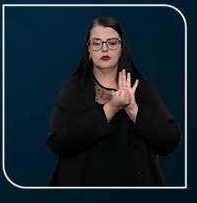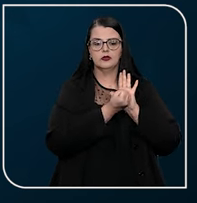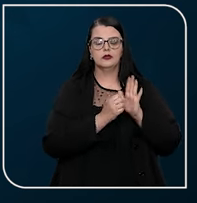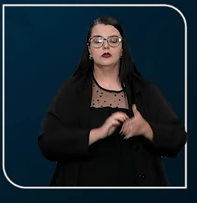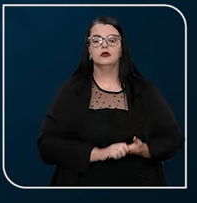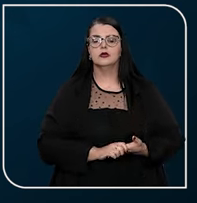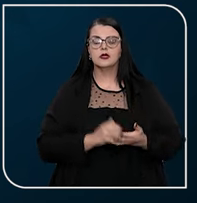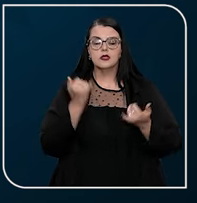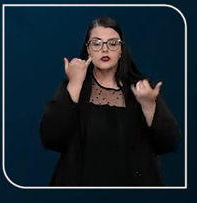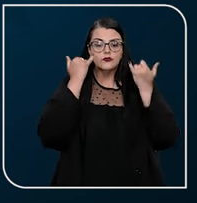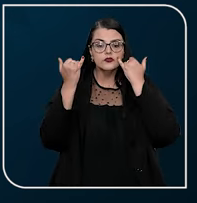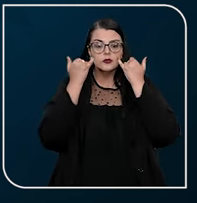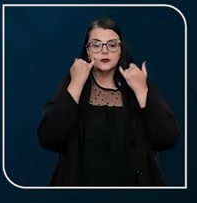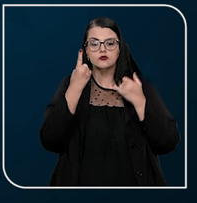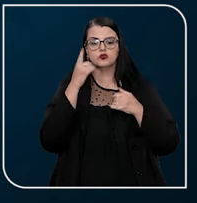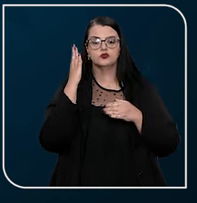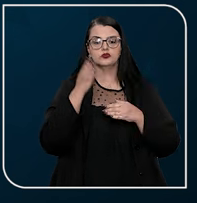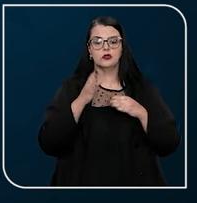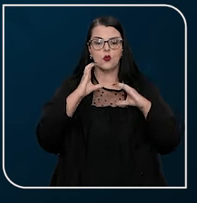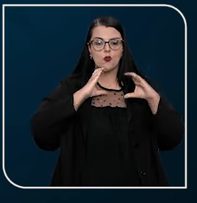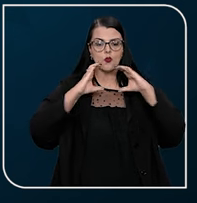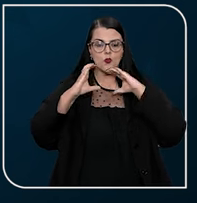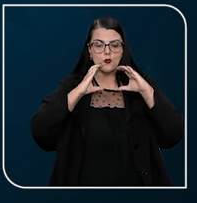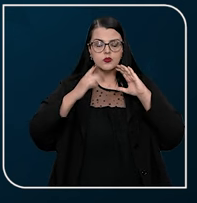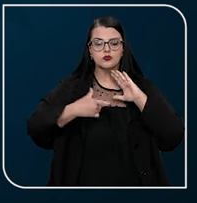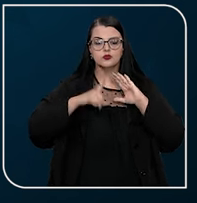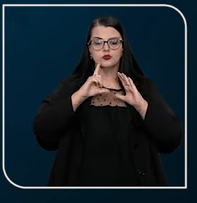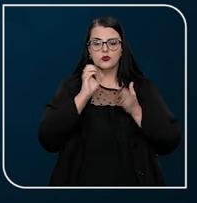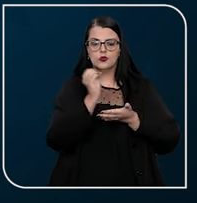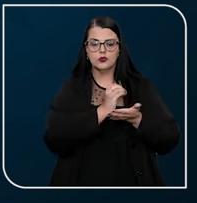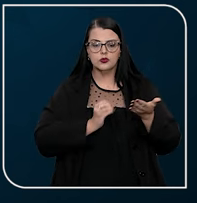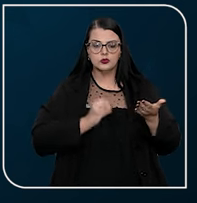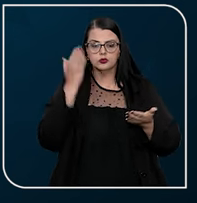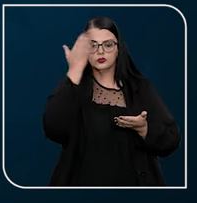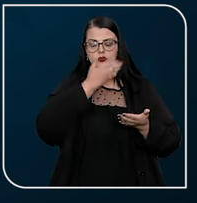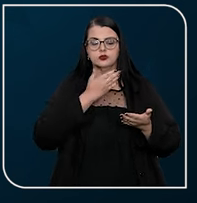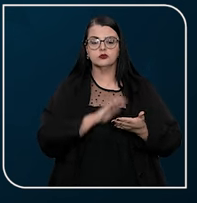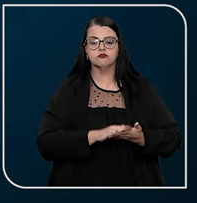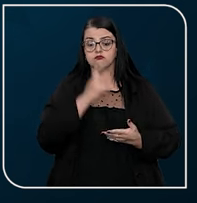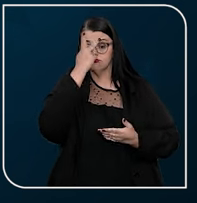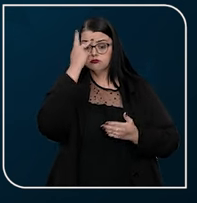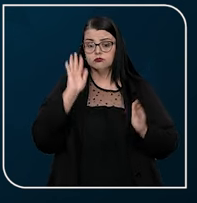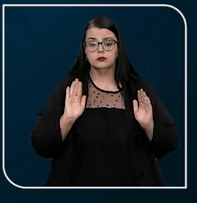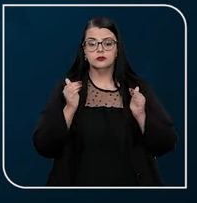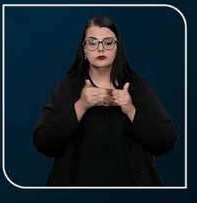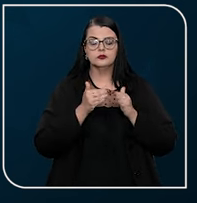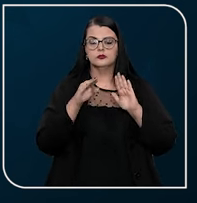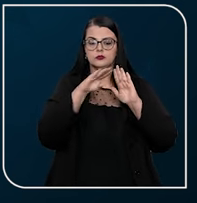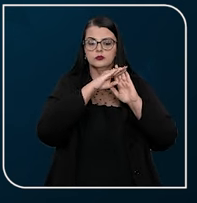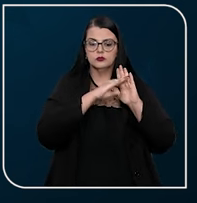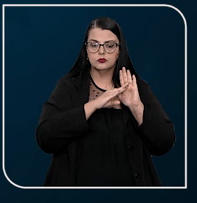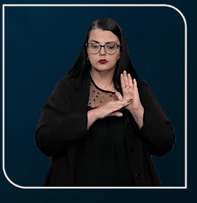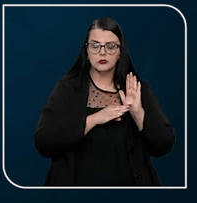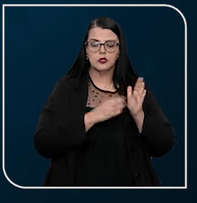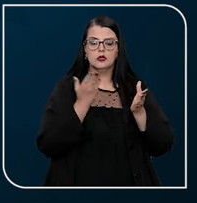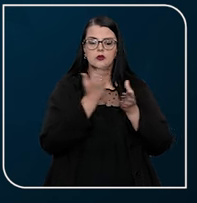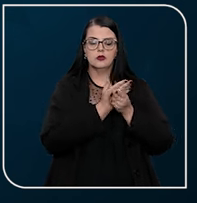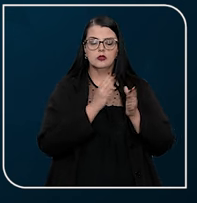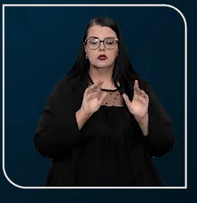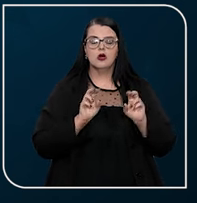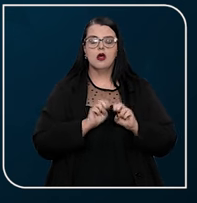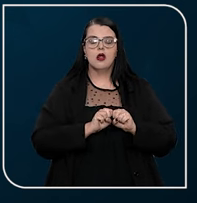novo padrão inclui somente a informação solicitada ou comunicada o número do Ofício os destinatários os dados do